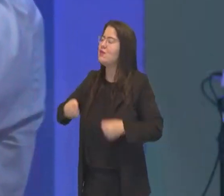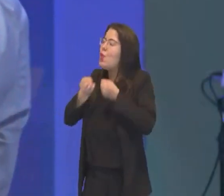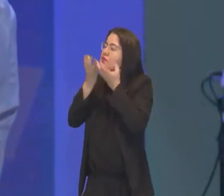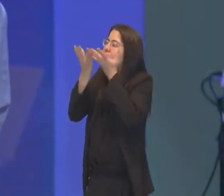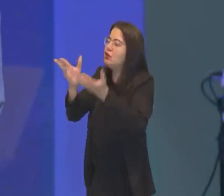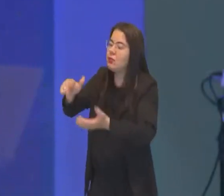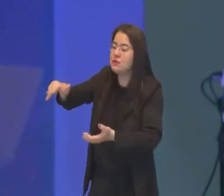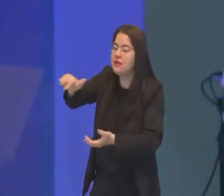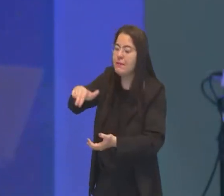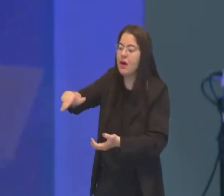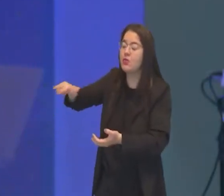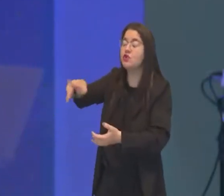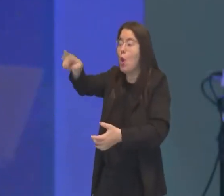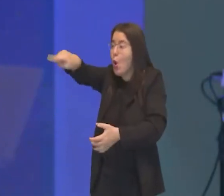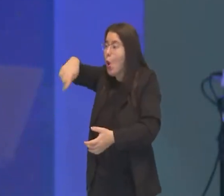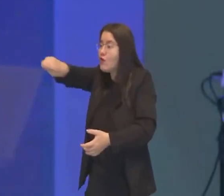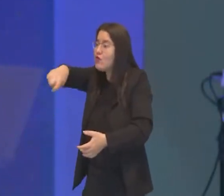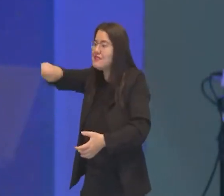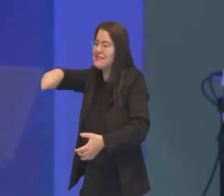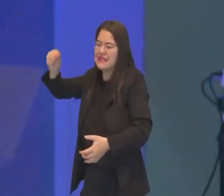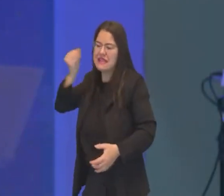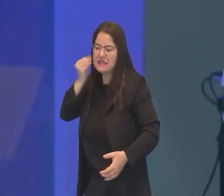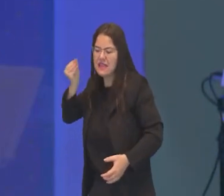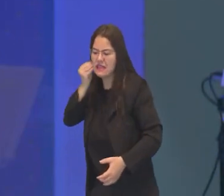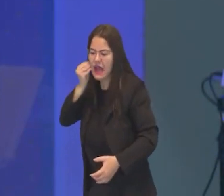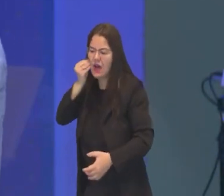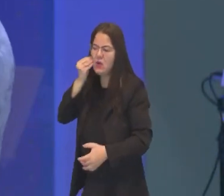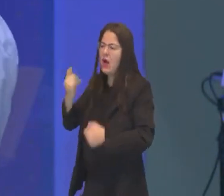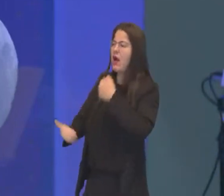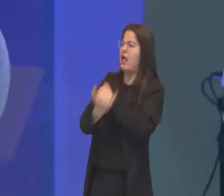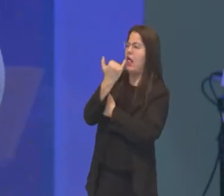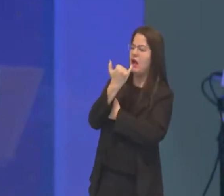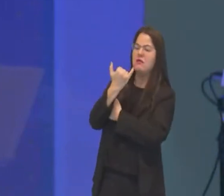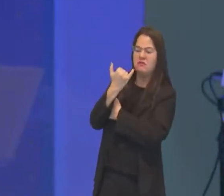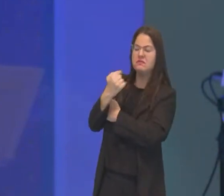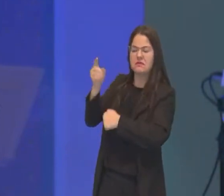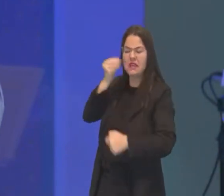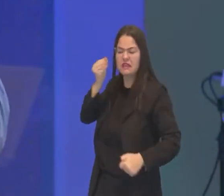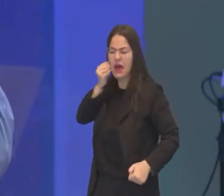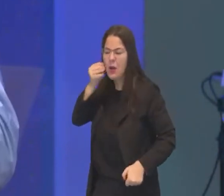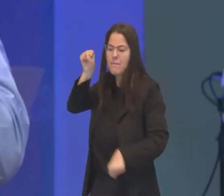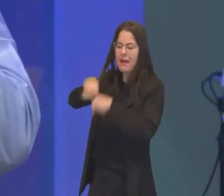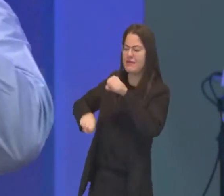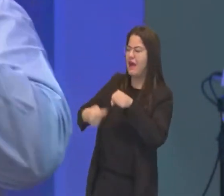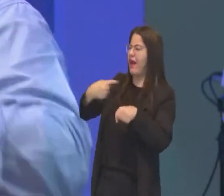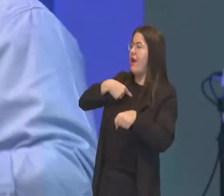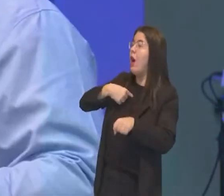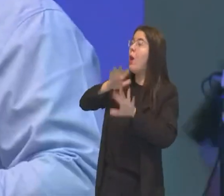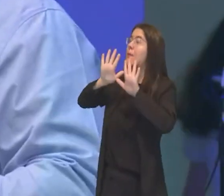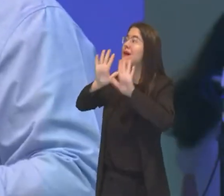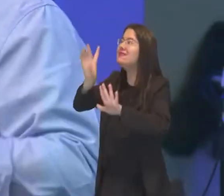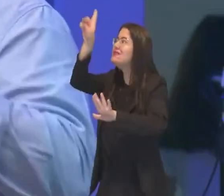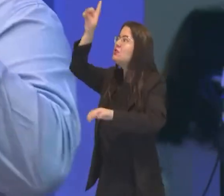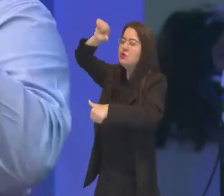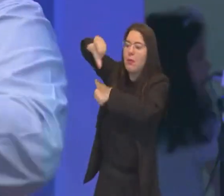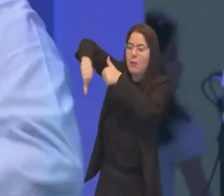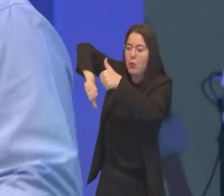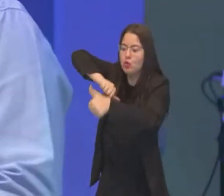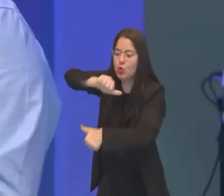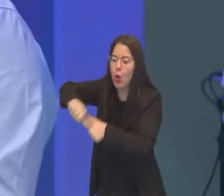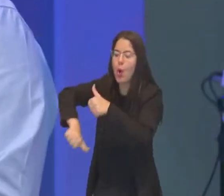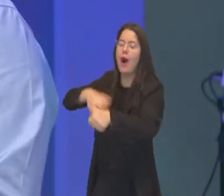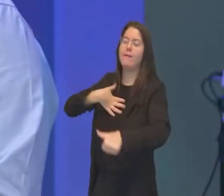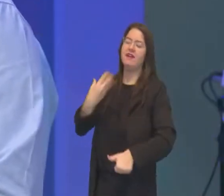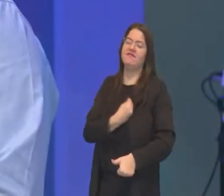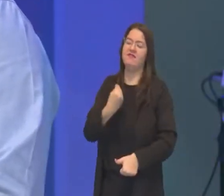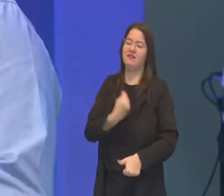irmãos, vocês tentaram o mal contra mim, mas Deus transformou o mal em